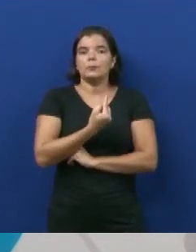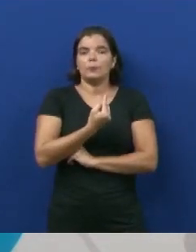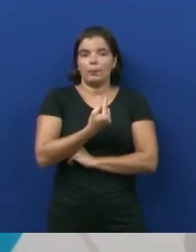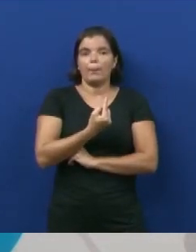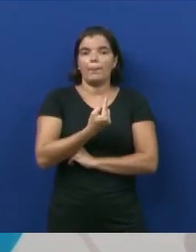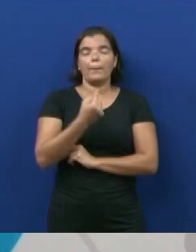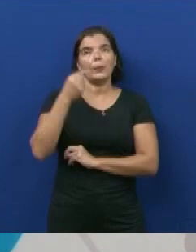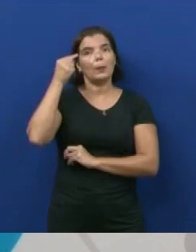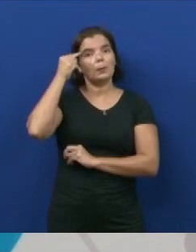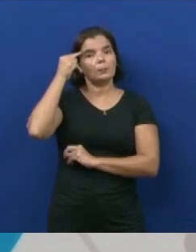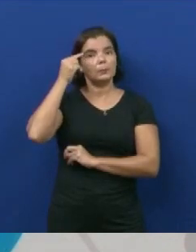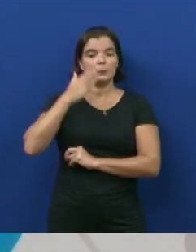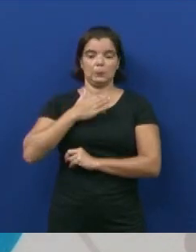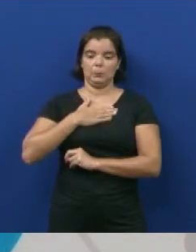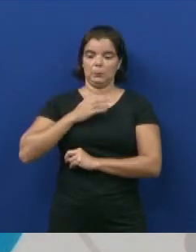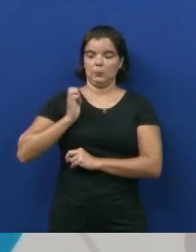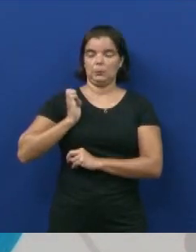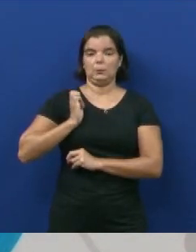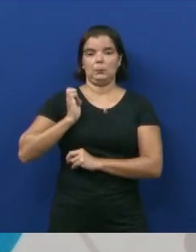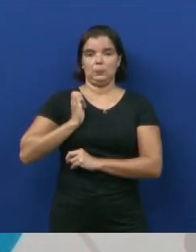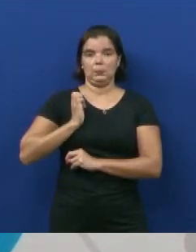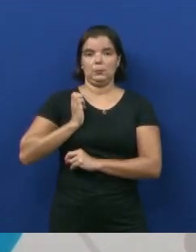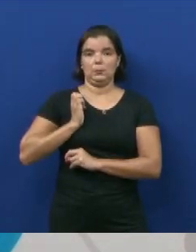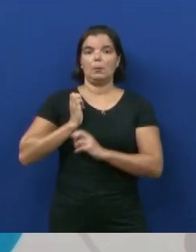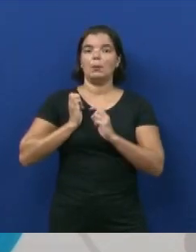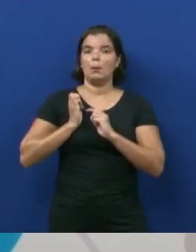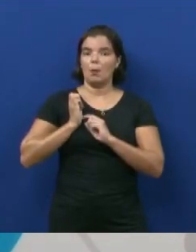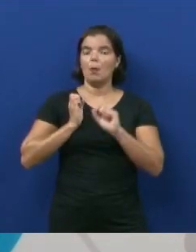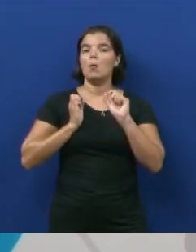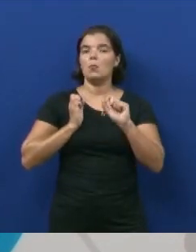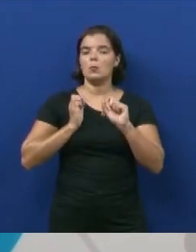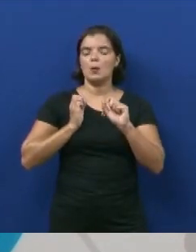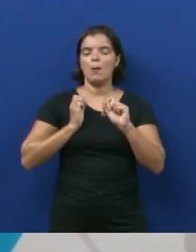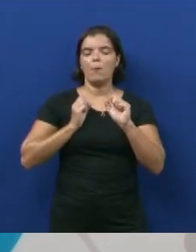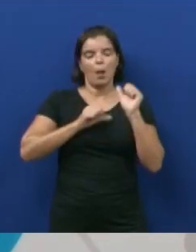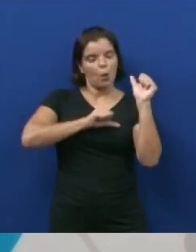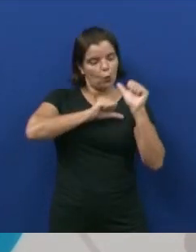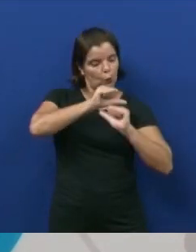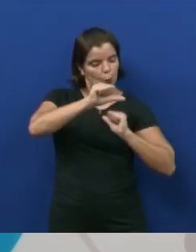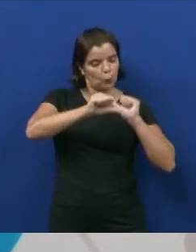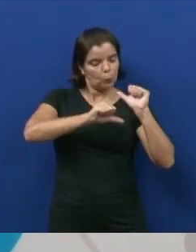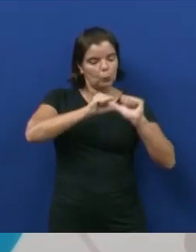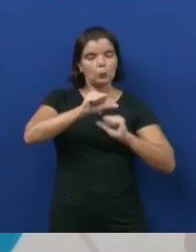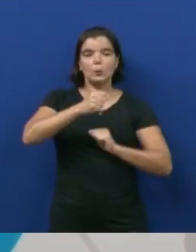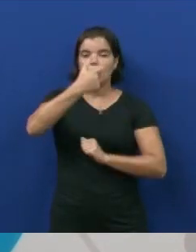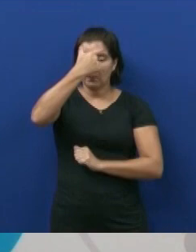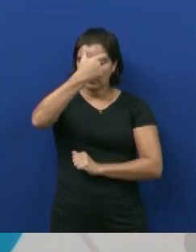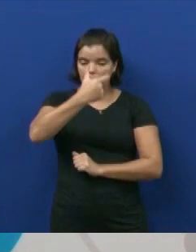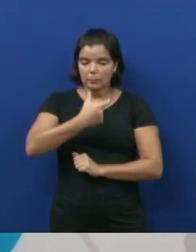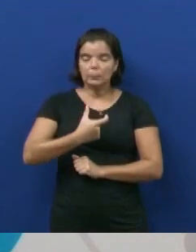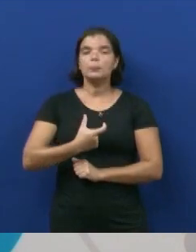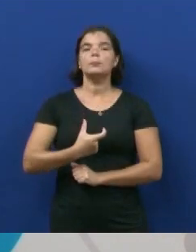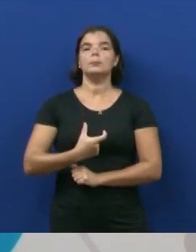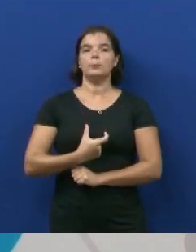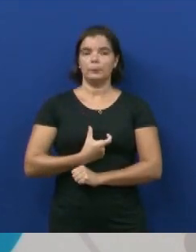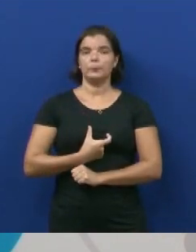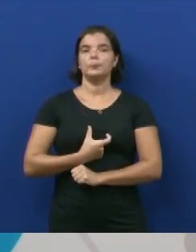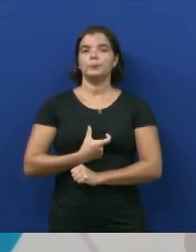da sua concepção ética. Então a ética ela vai te moldar a ser um cidadão muito mais